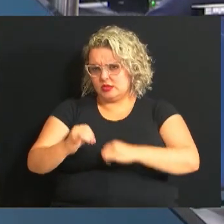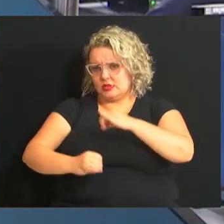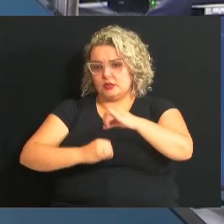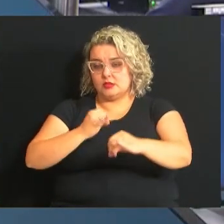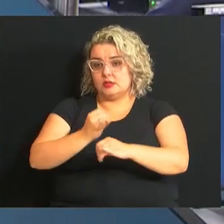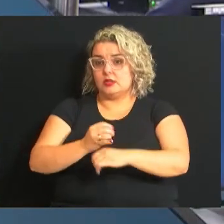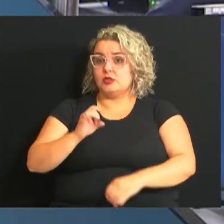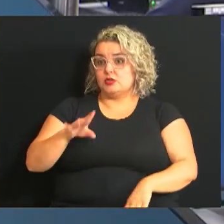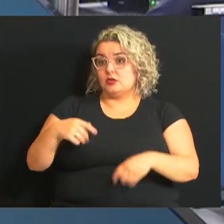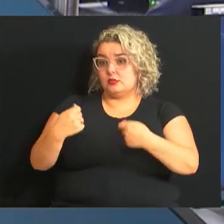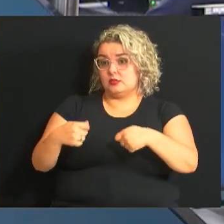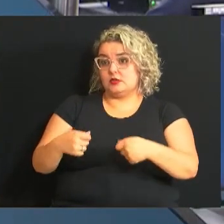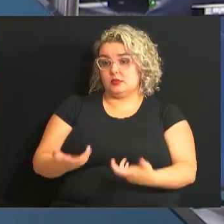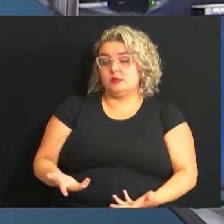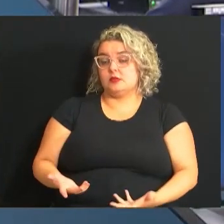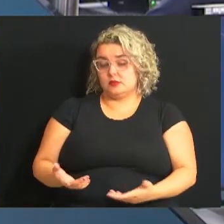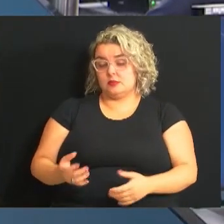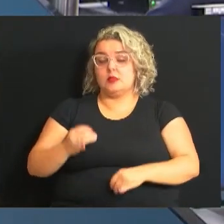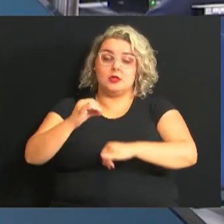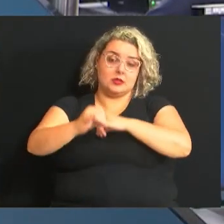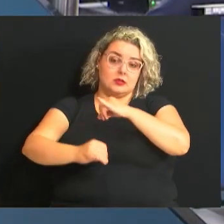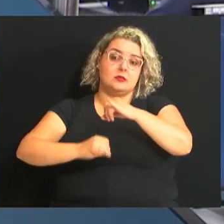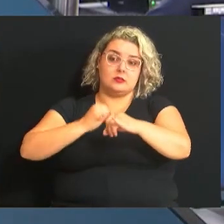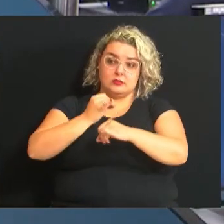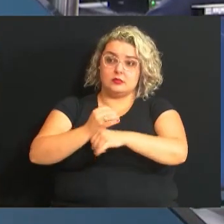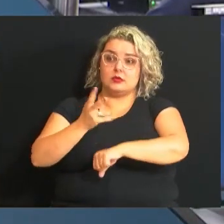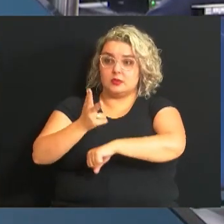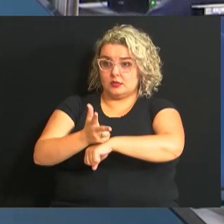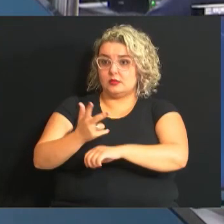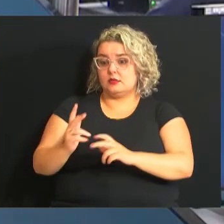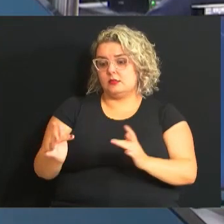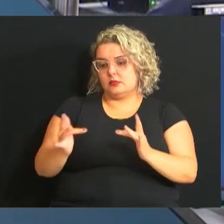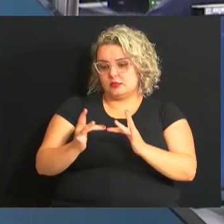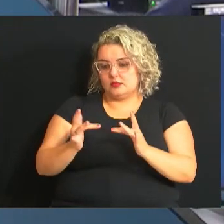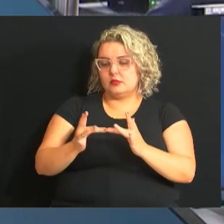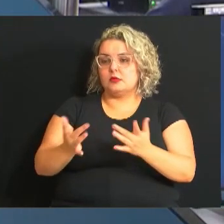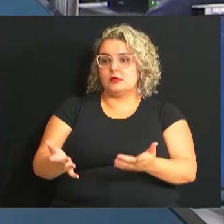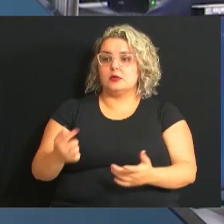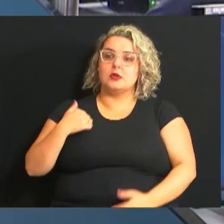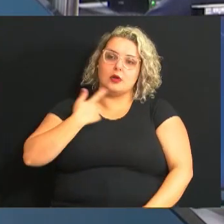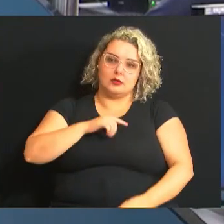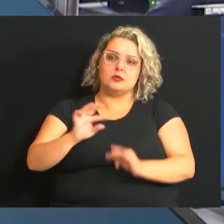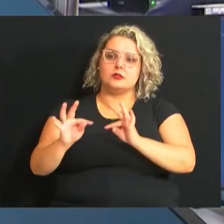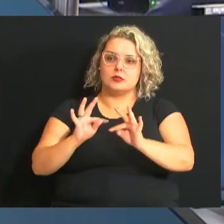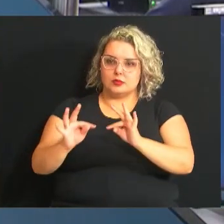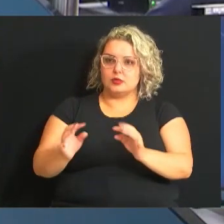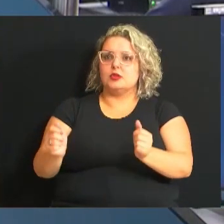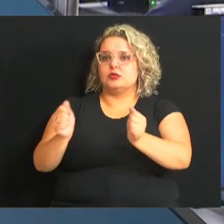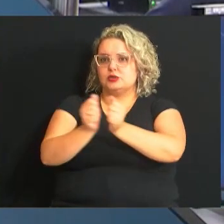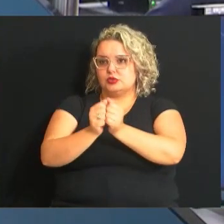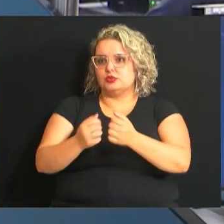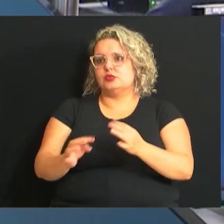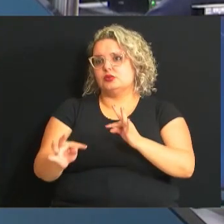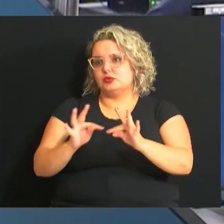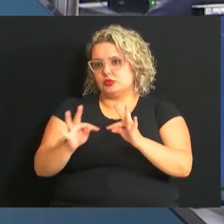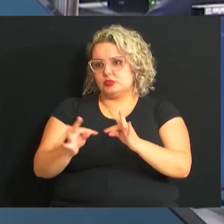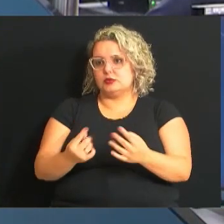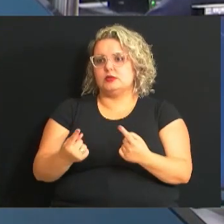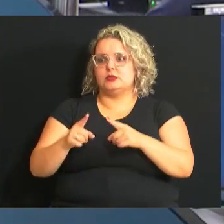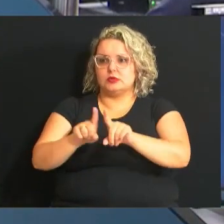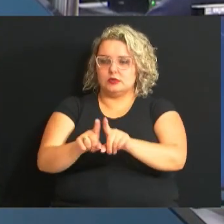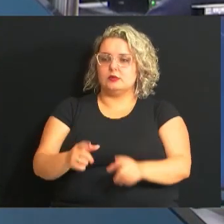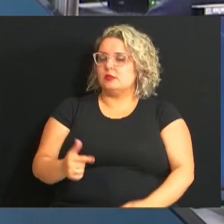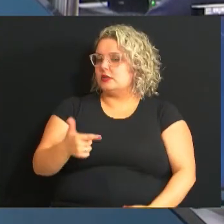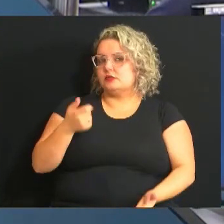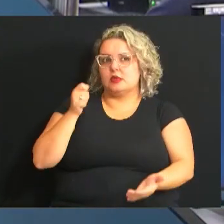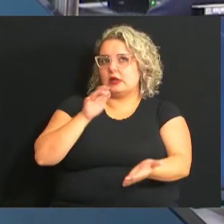sinal de internet e a câmera compatível. Aí os nossos técnicos cuidam disso com os técnicos dos parceiros. Mas não tem nenhum custo. E são imagens aqui